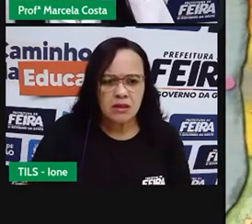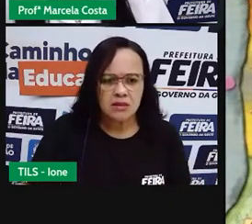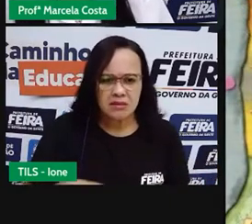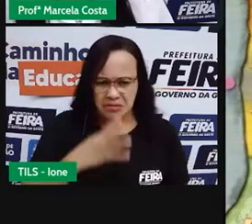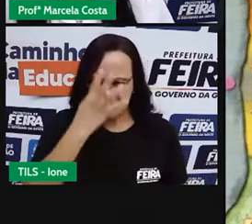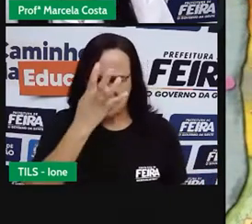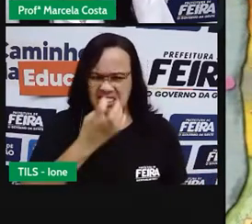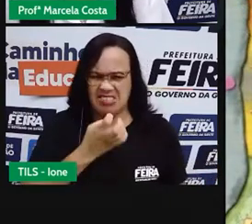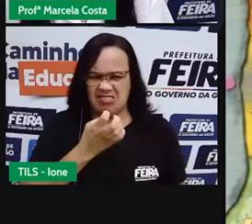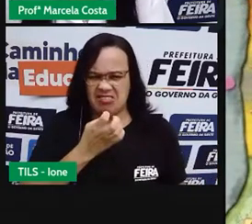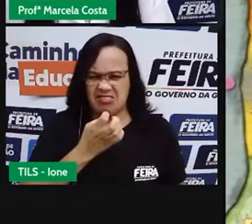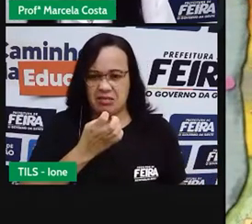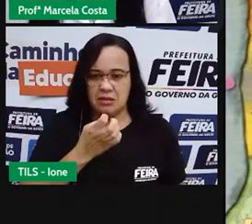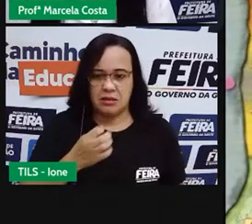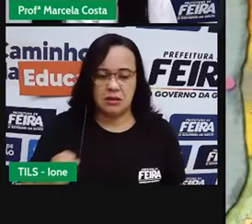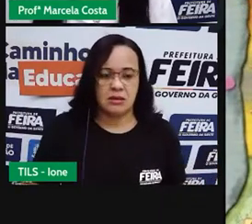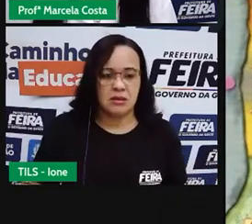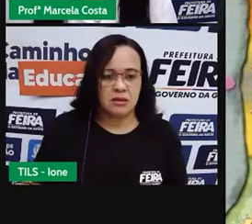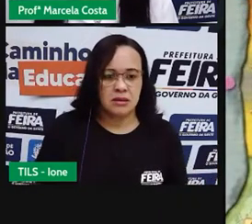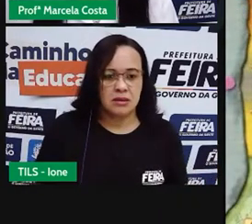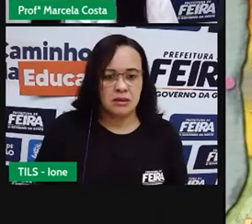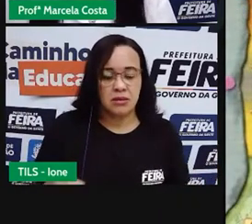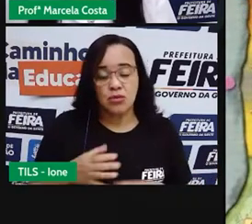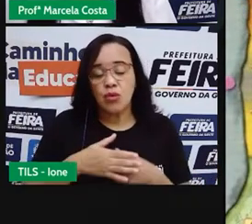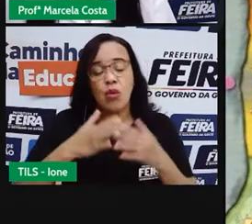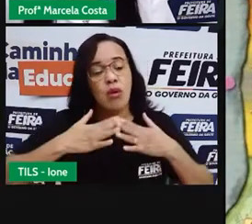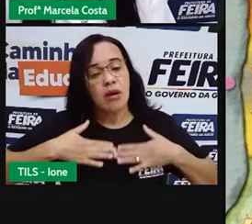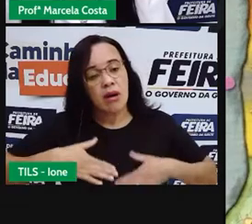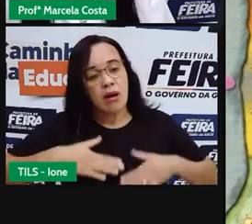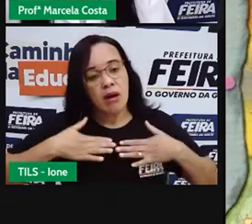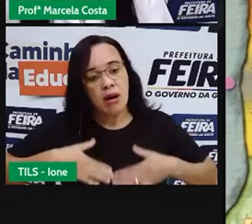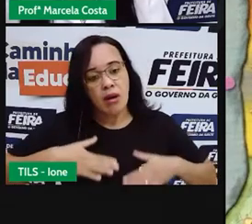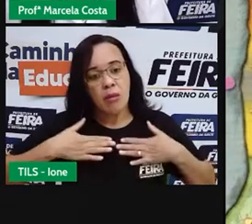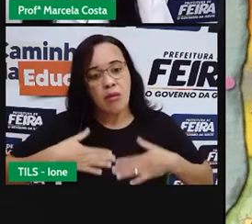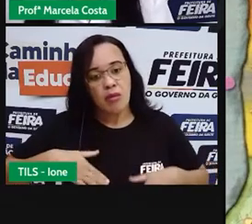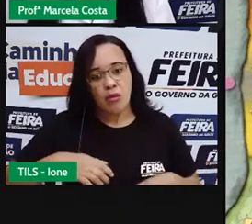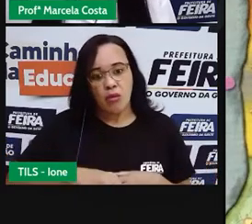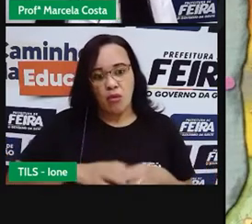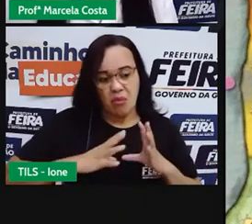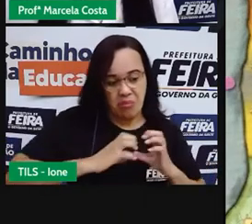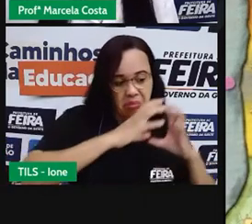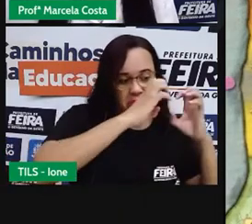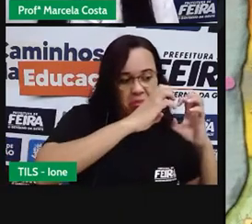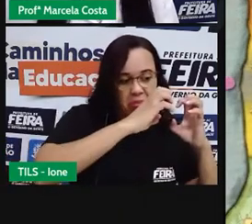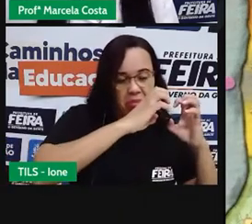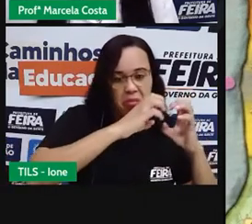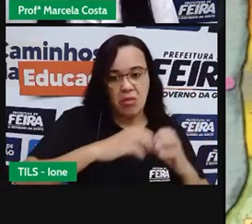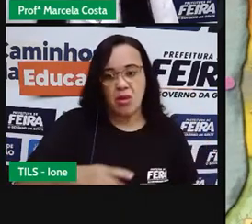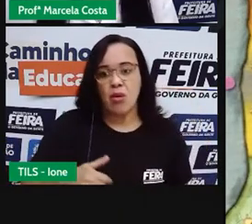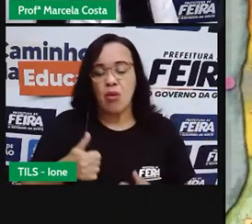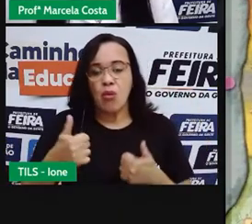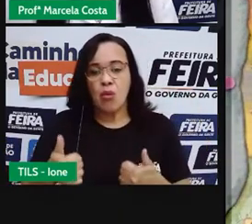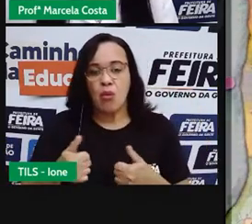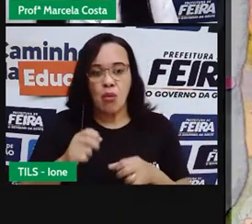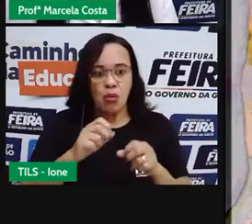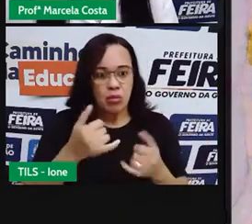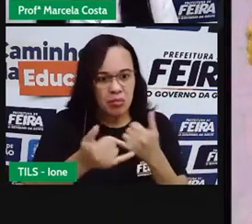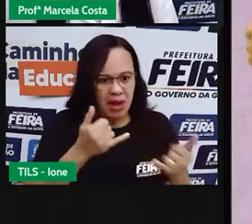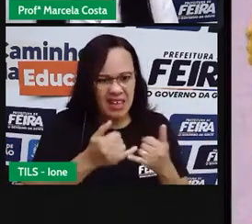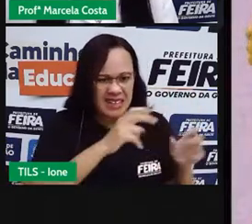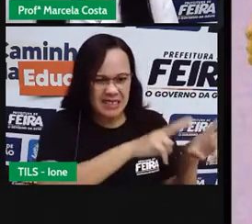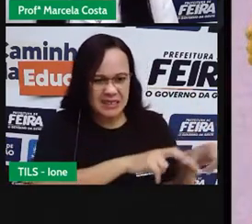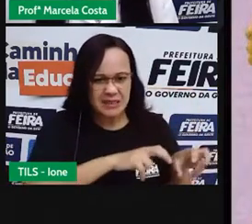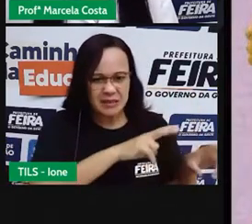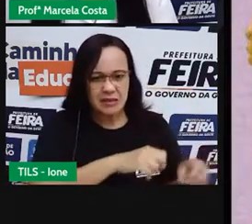outro é pacato Um é brilhante, o outro é cordato De